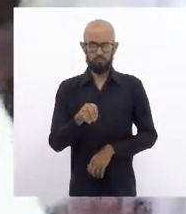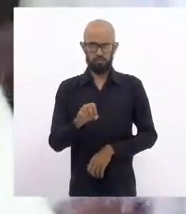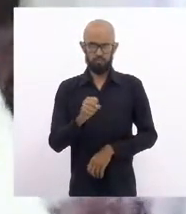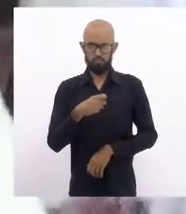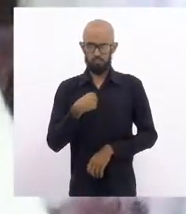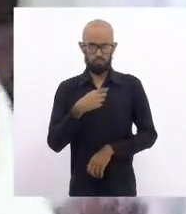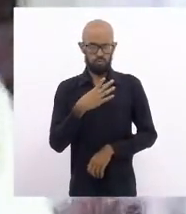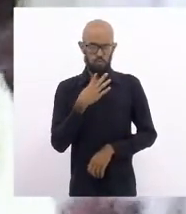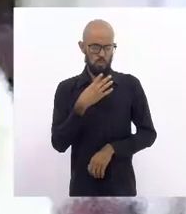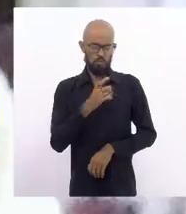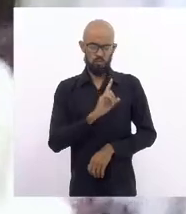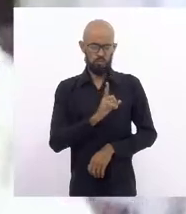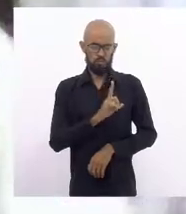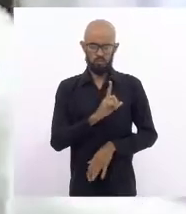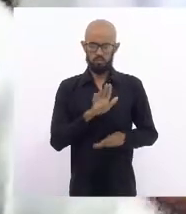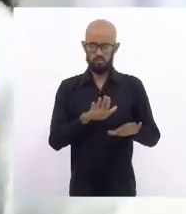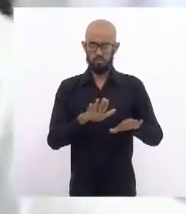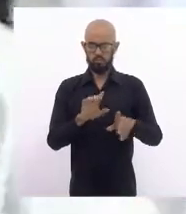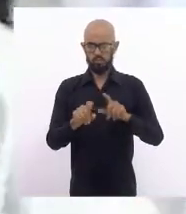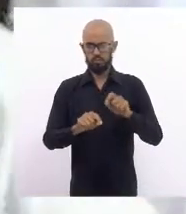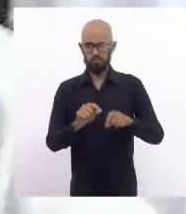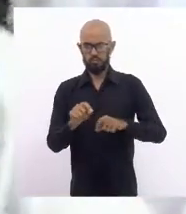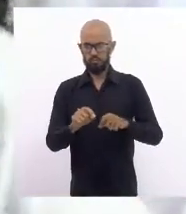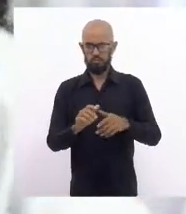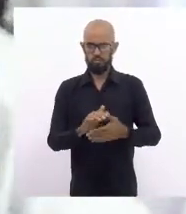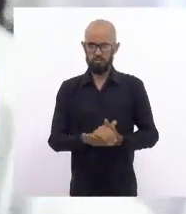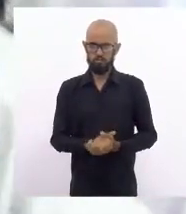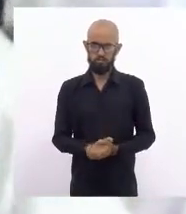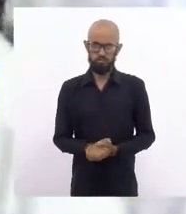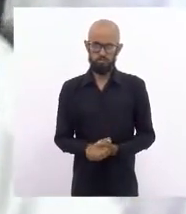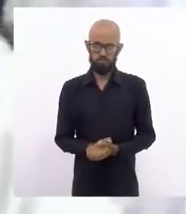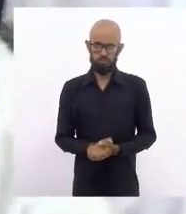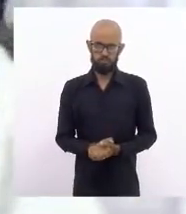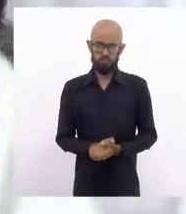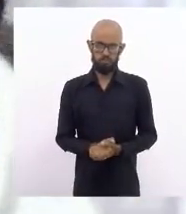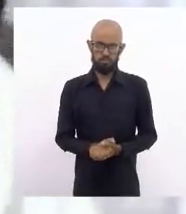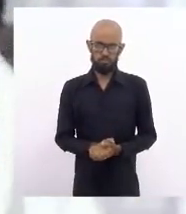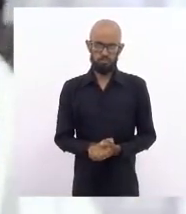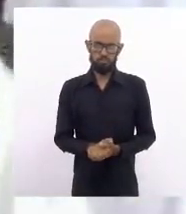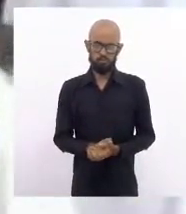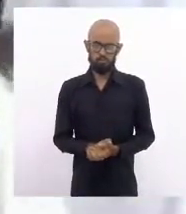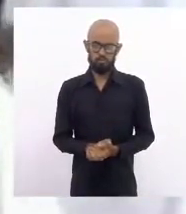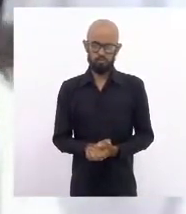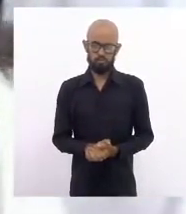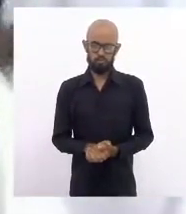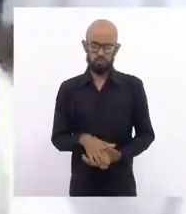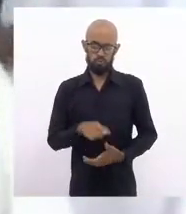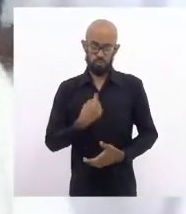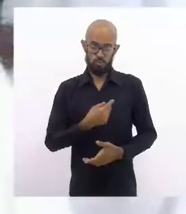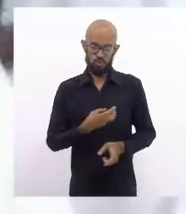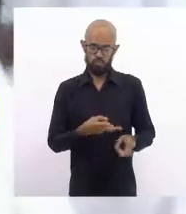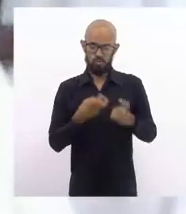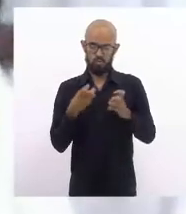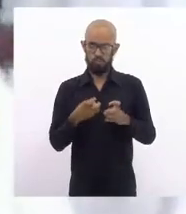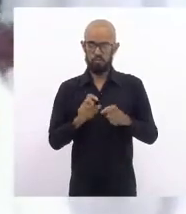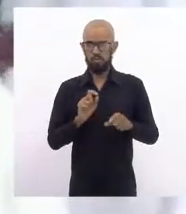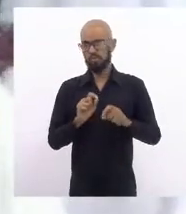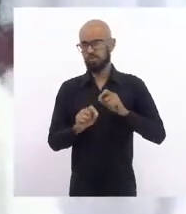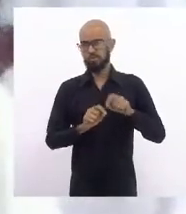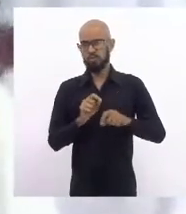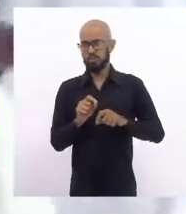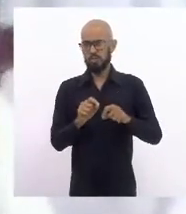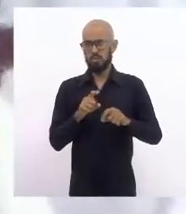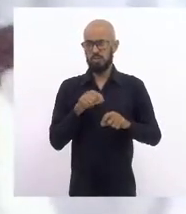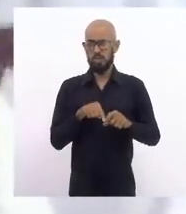né? Mas aquilo que tenho ouvido ser colocado é que